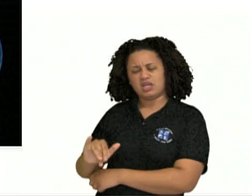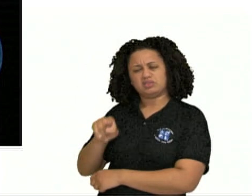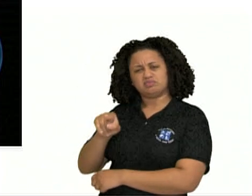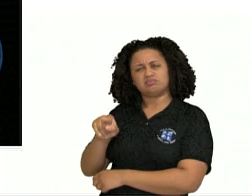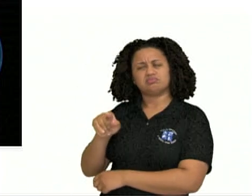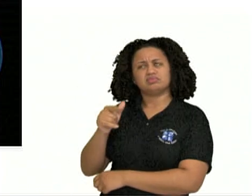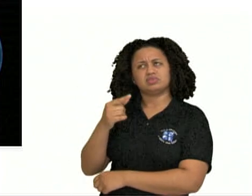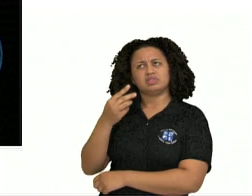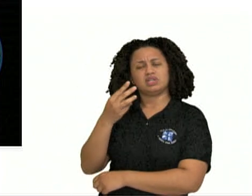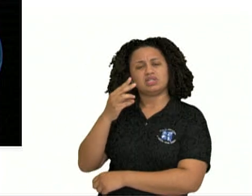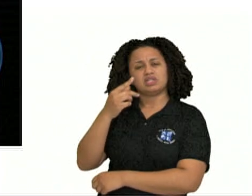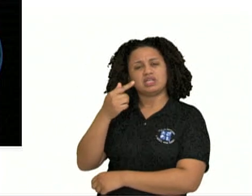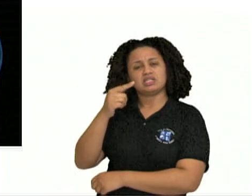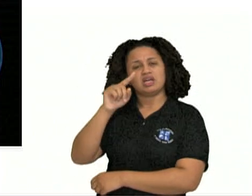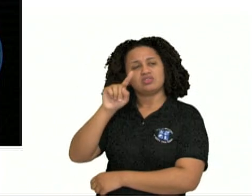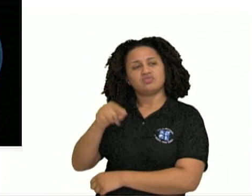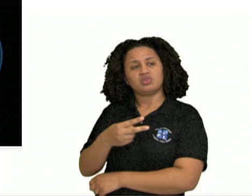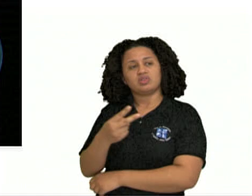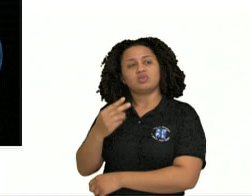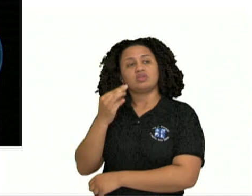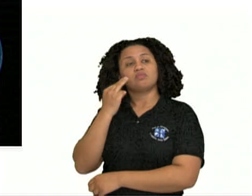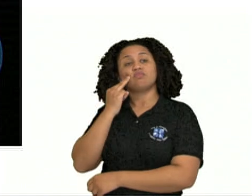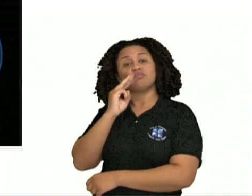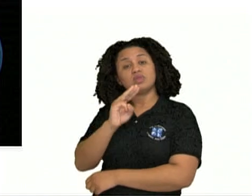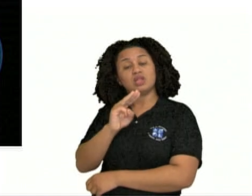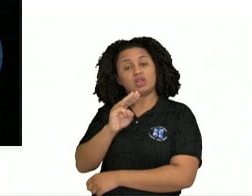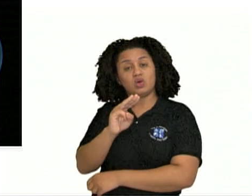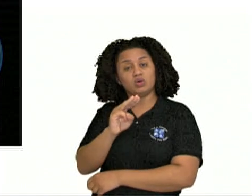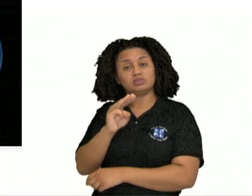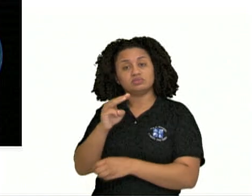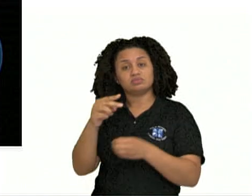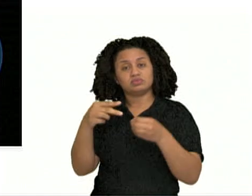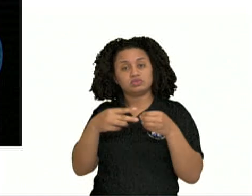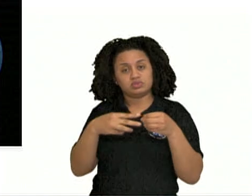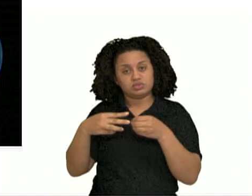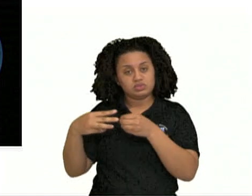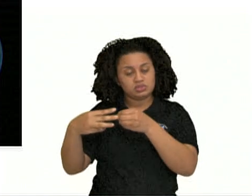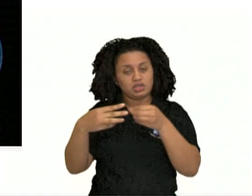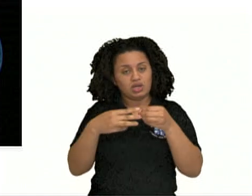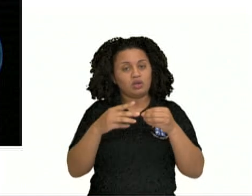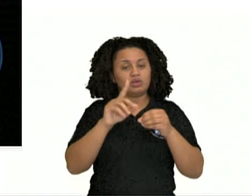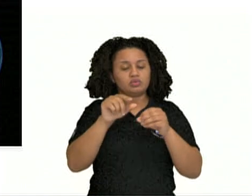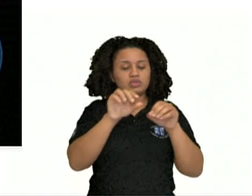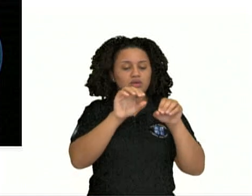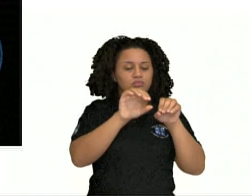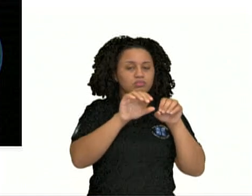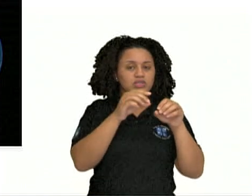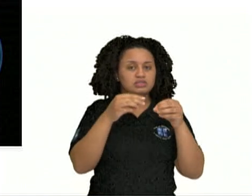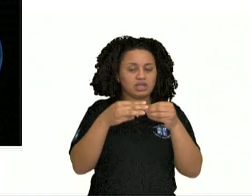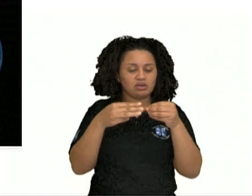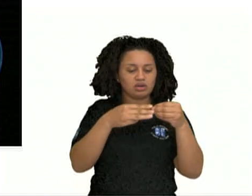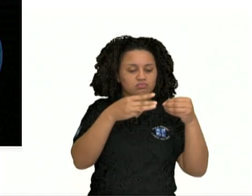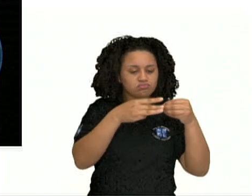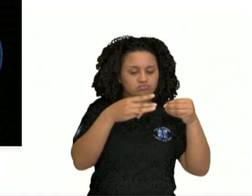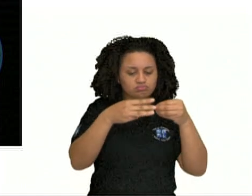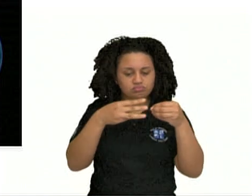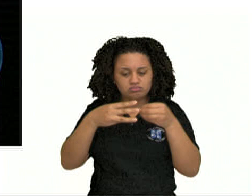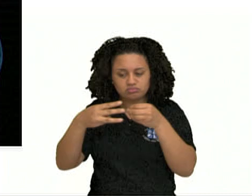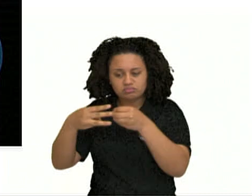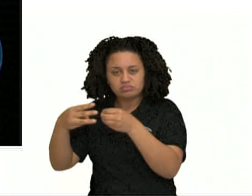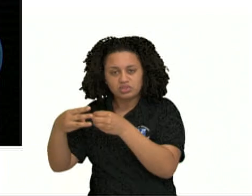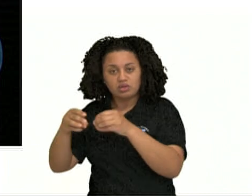de 37,2 milhões e milhões de células e esse Filler assimos todas essas células né uma do lado da outra